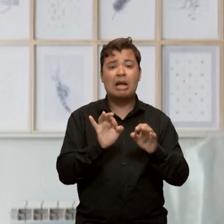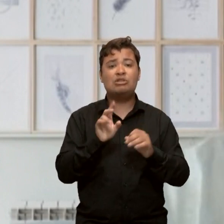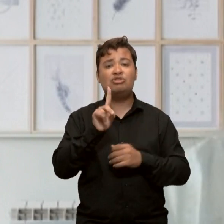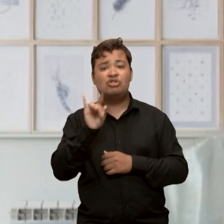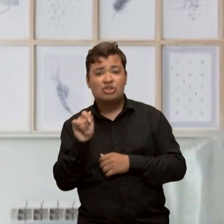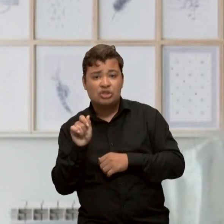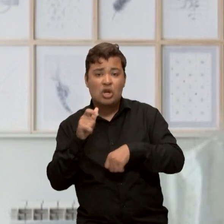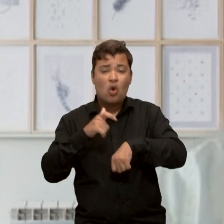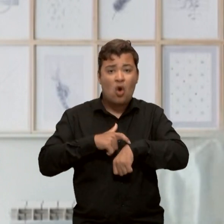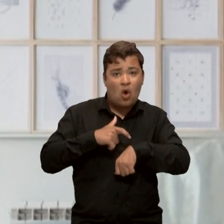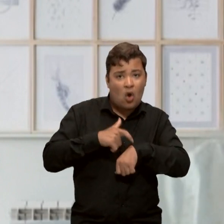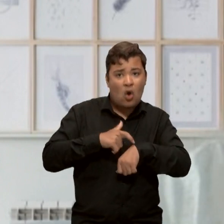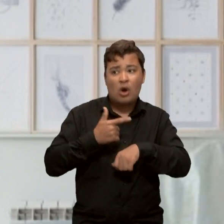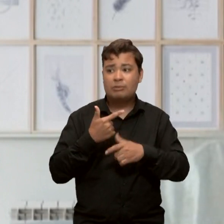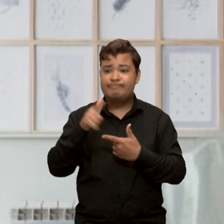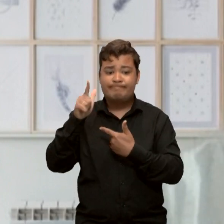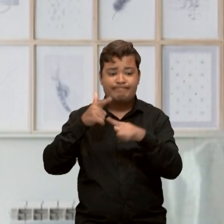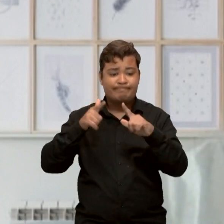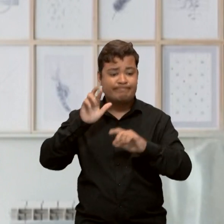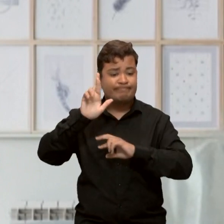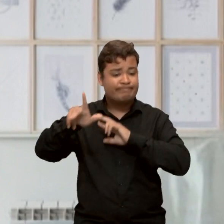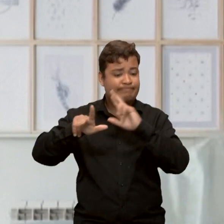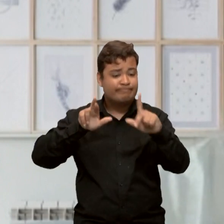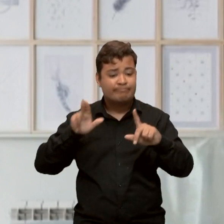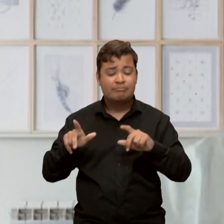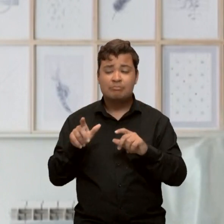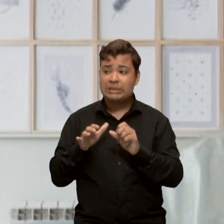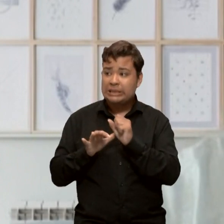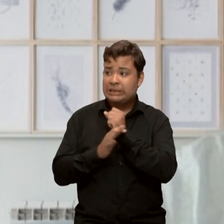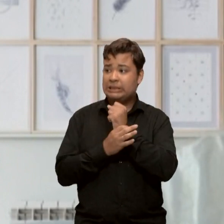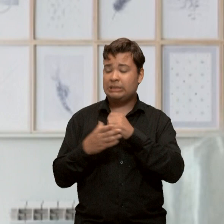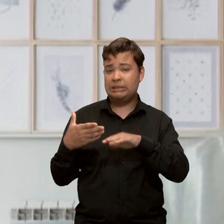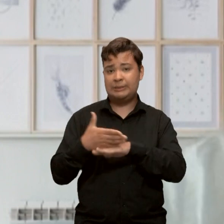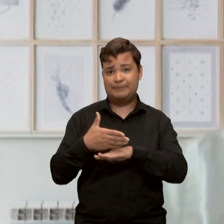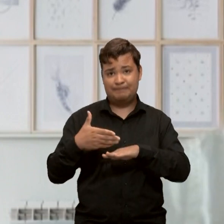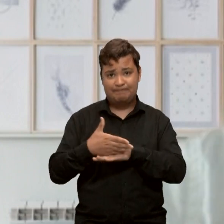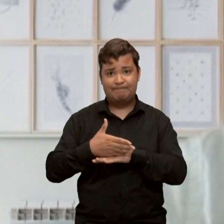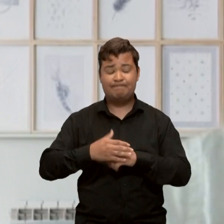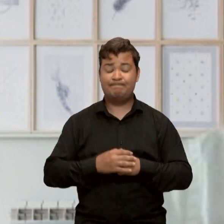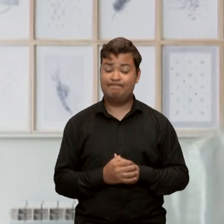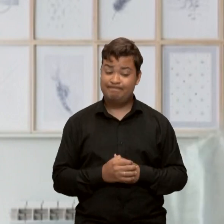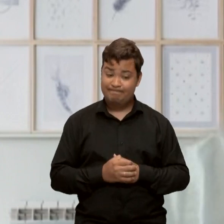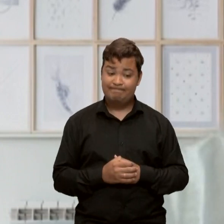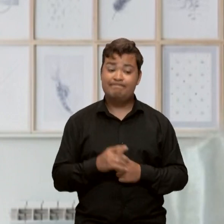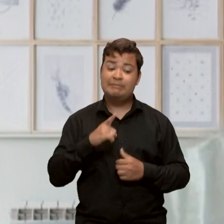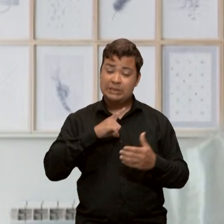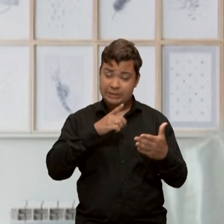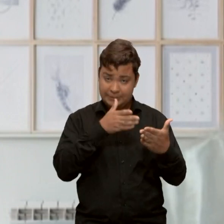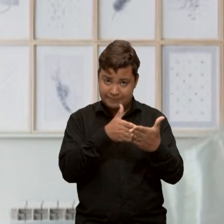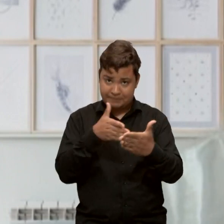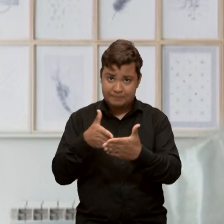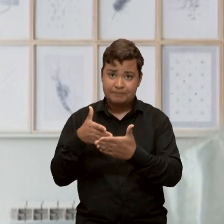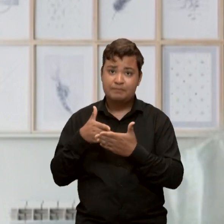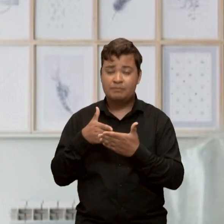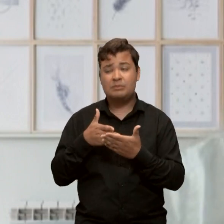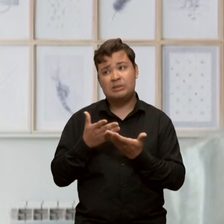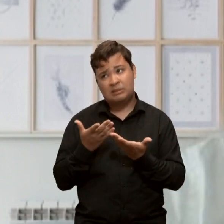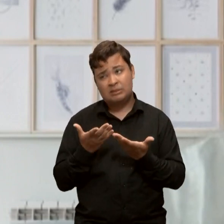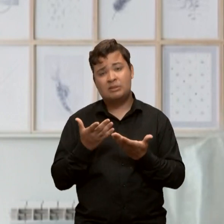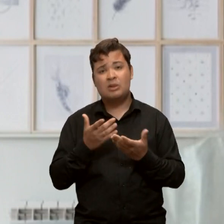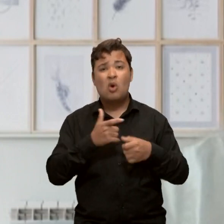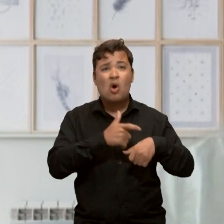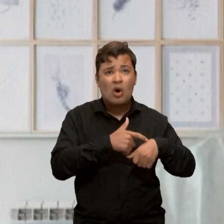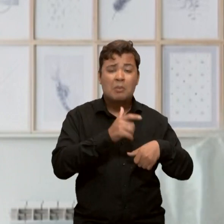semana, para conseguir garantir, de fato, o acesso. Há algumas das barreiras, sem ser o horário, o